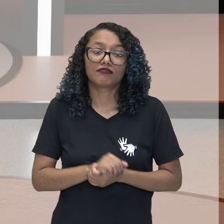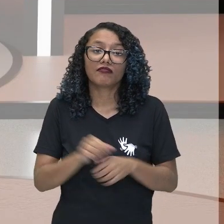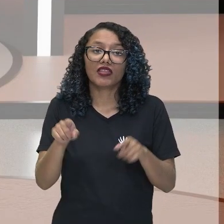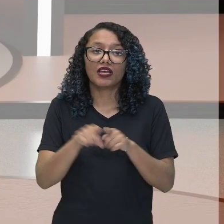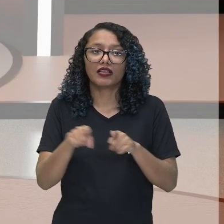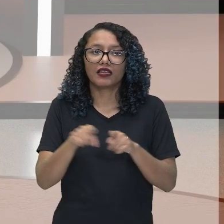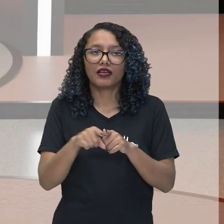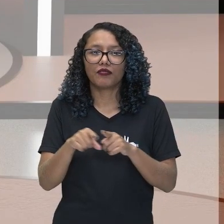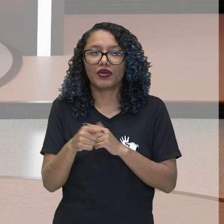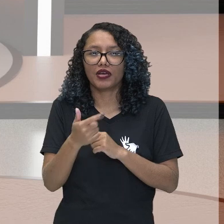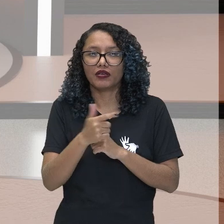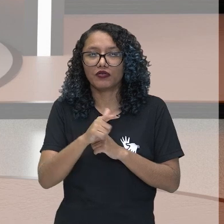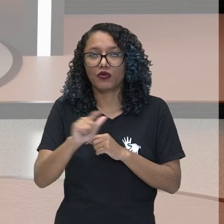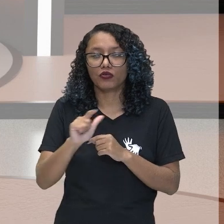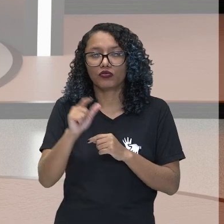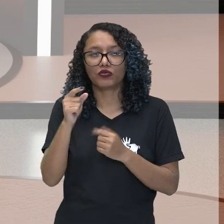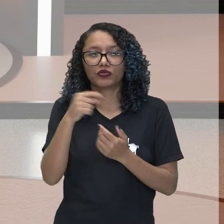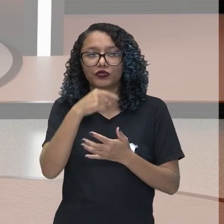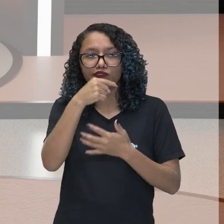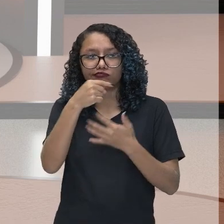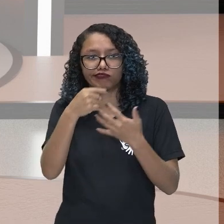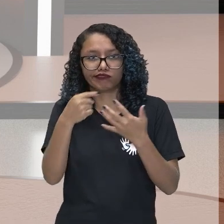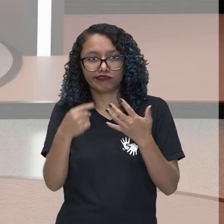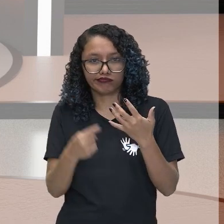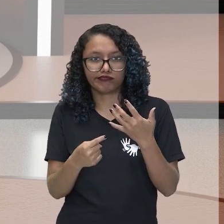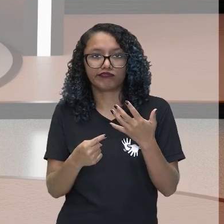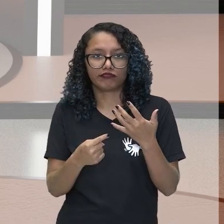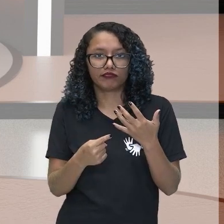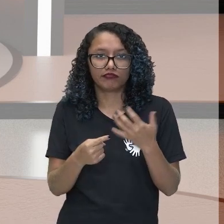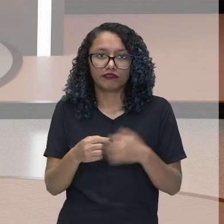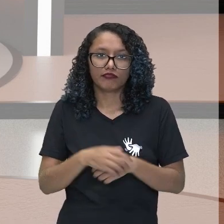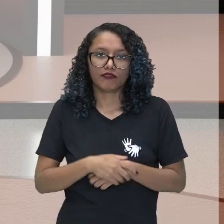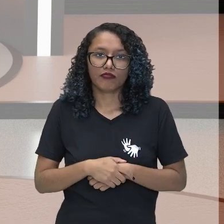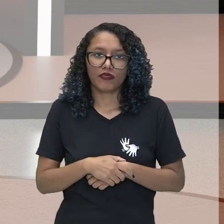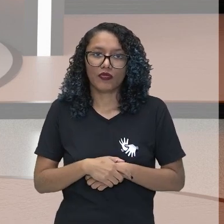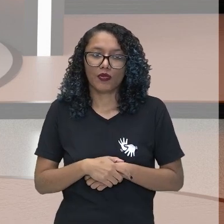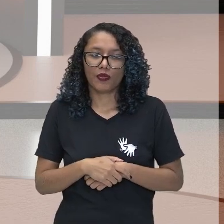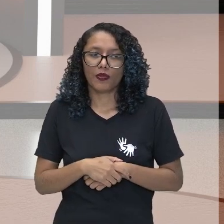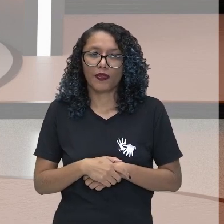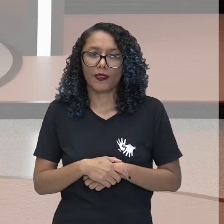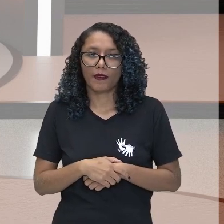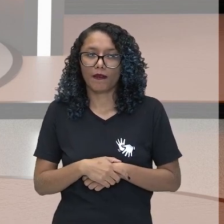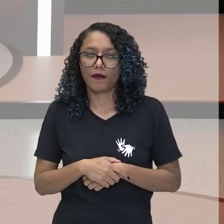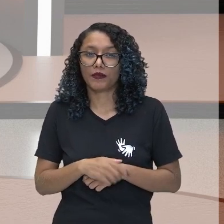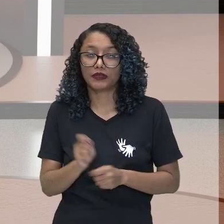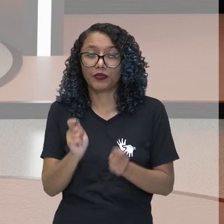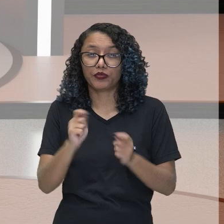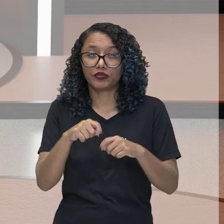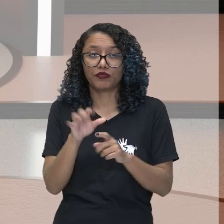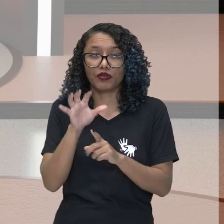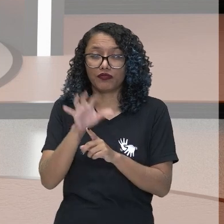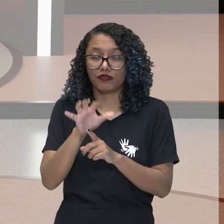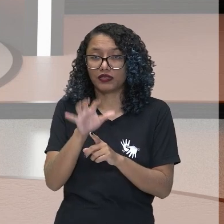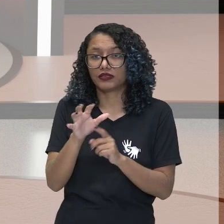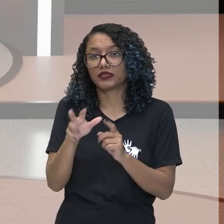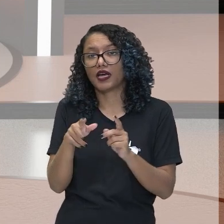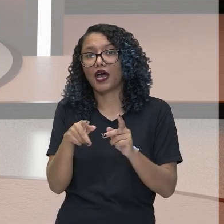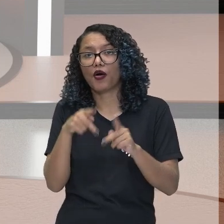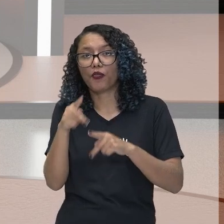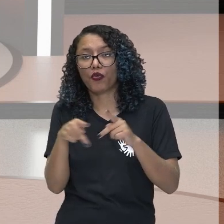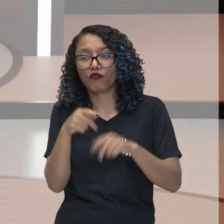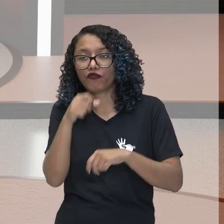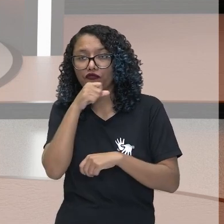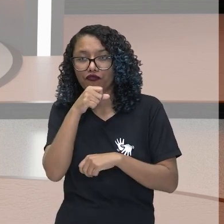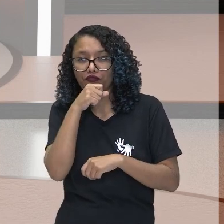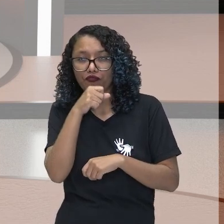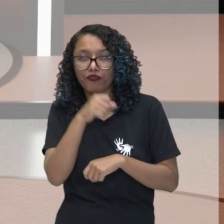fatores conjunturais para tudo isso ocorrer, né? A partir aí desse envelhecimento da população na Europa. A queda da